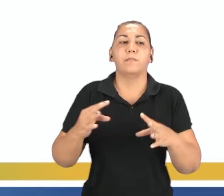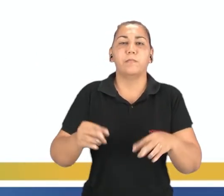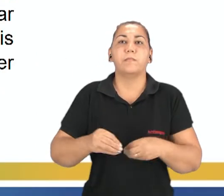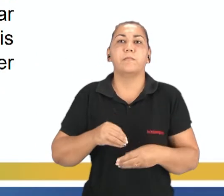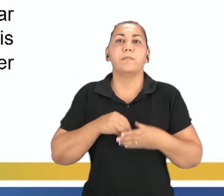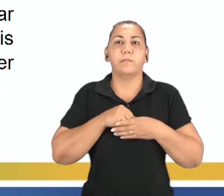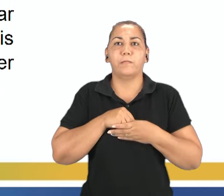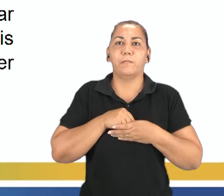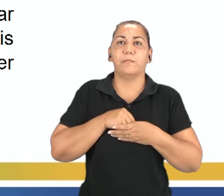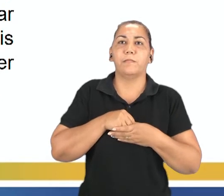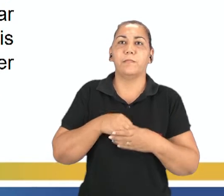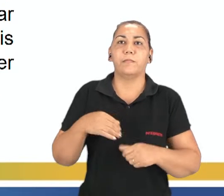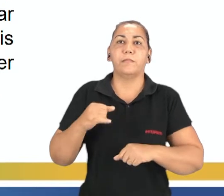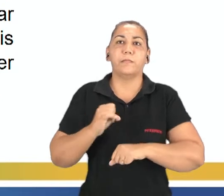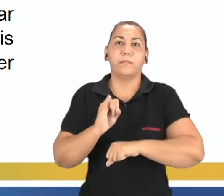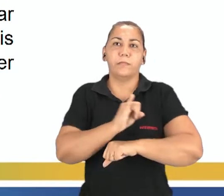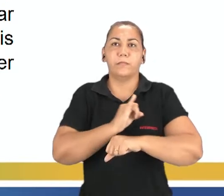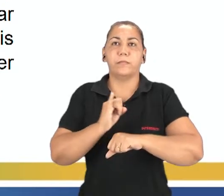e informal.